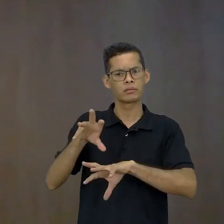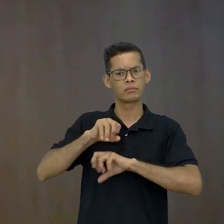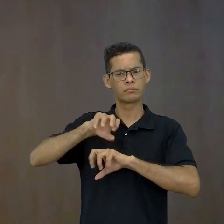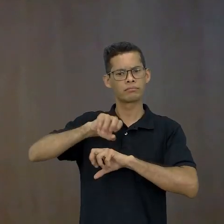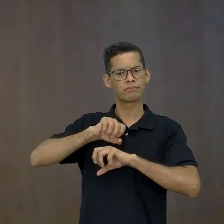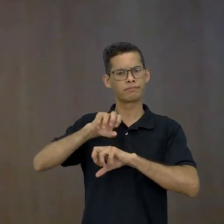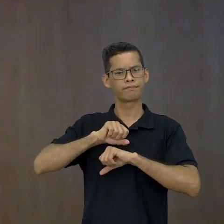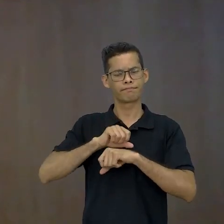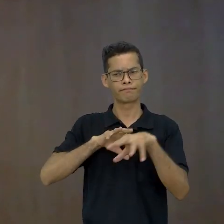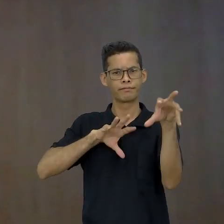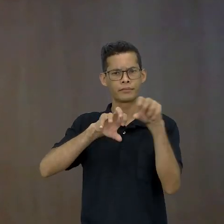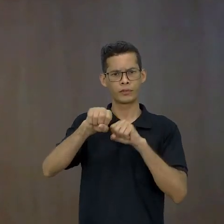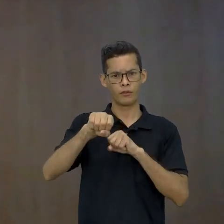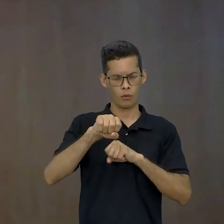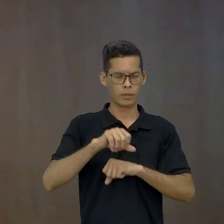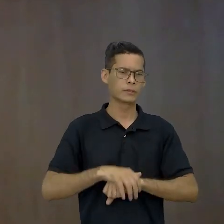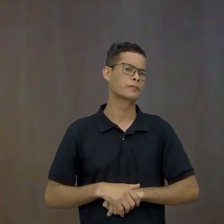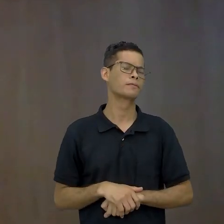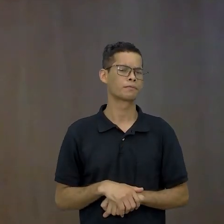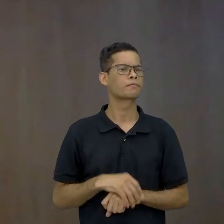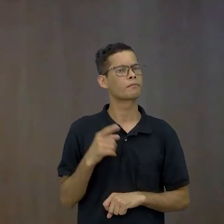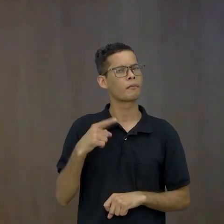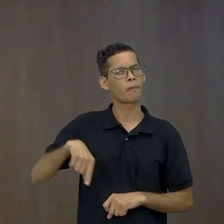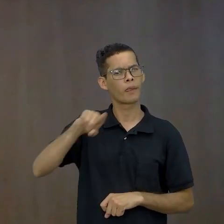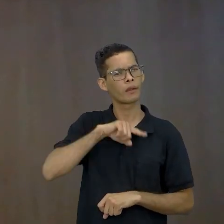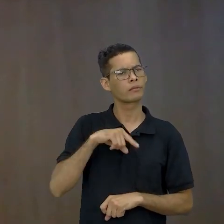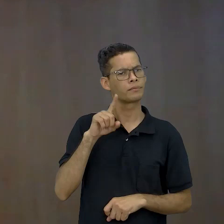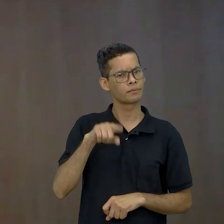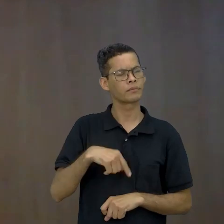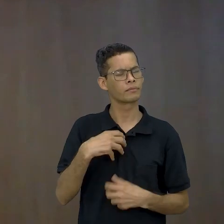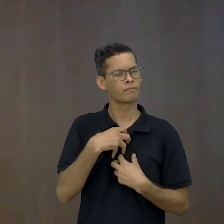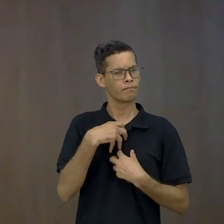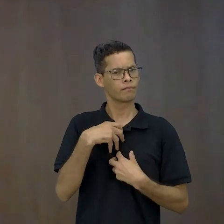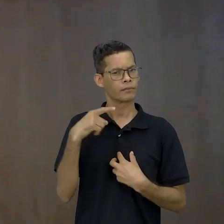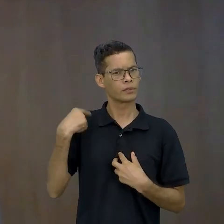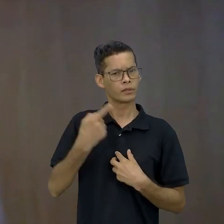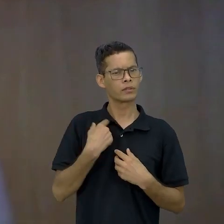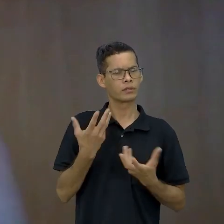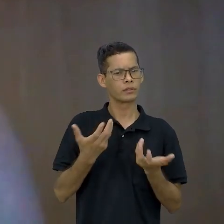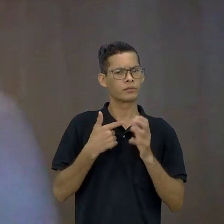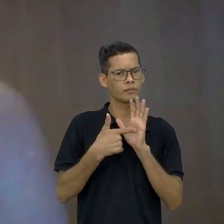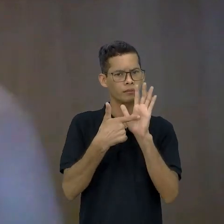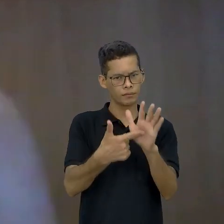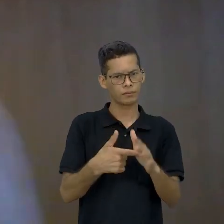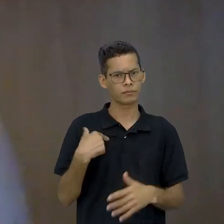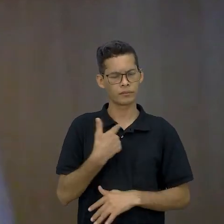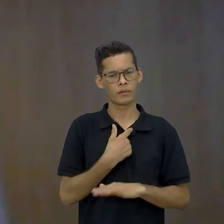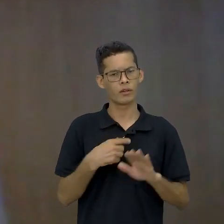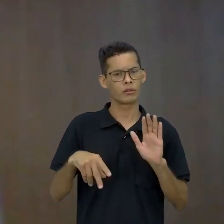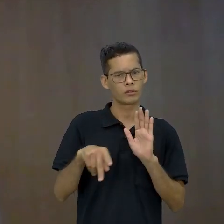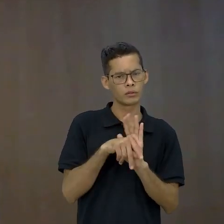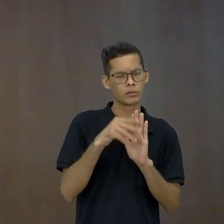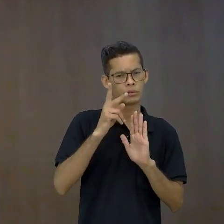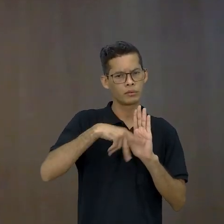importantes para a formação dele. Então, é nesse sentido que nós gostaríamos de destacar aí que a nossa proposta, a nossa perspectiva de discussão aqui